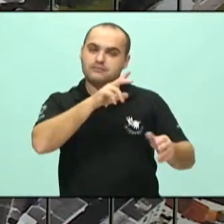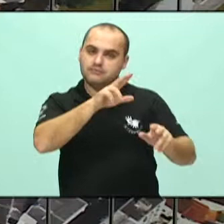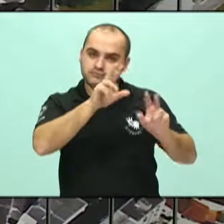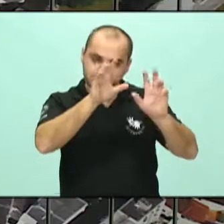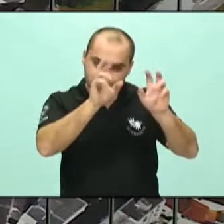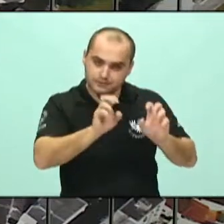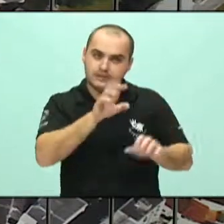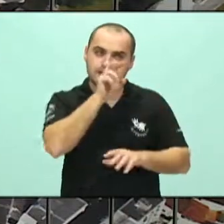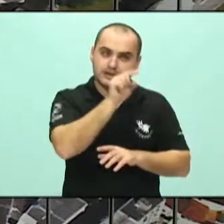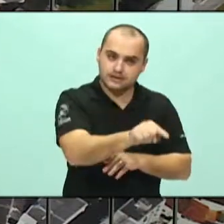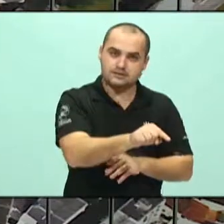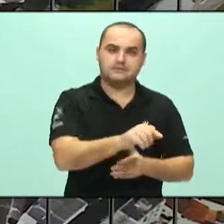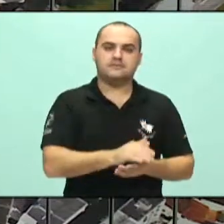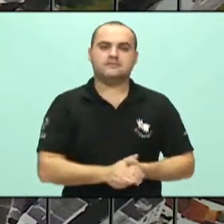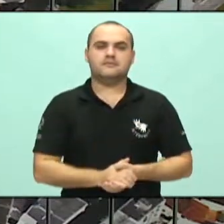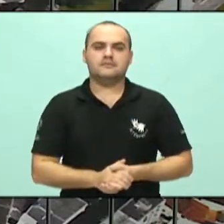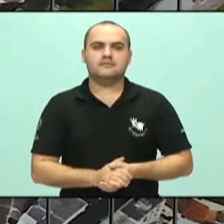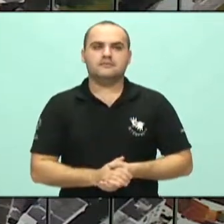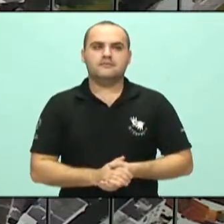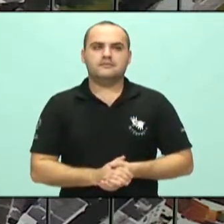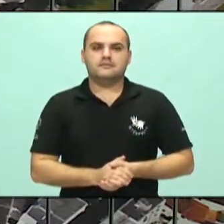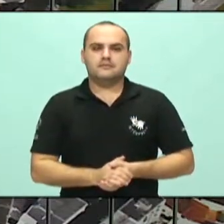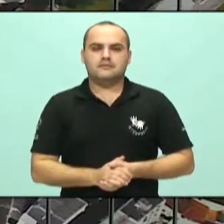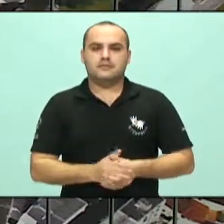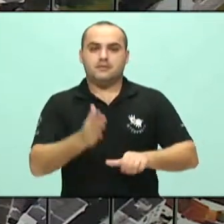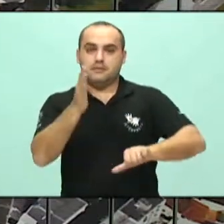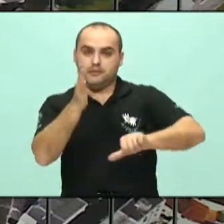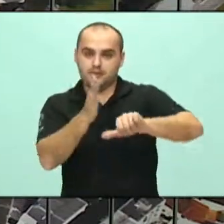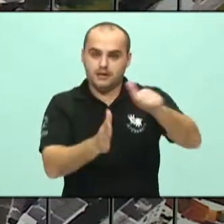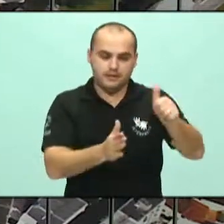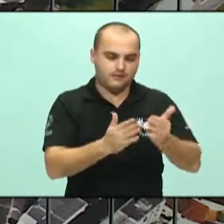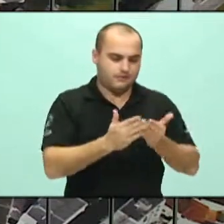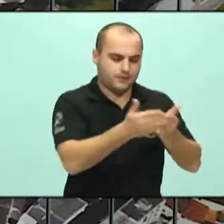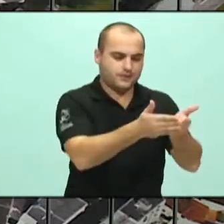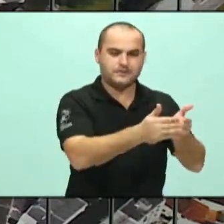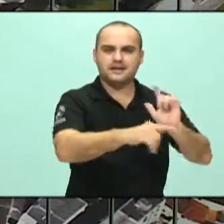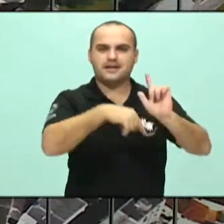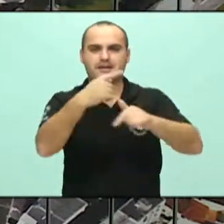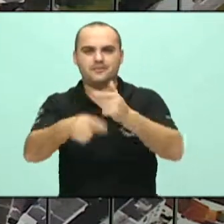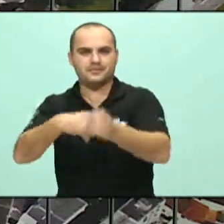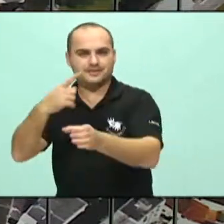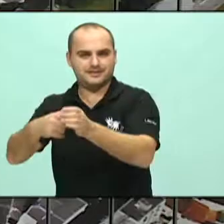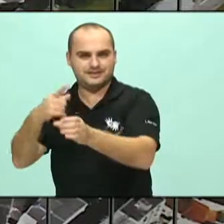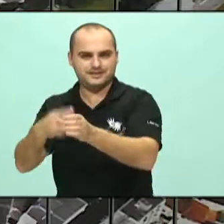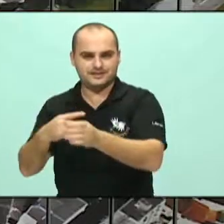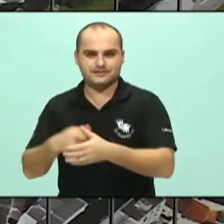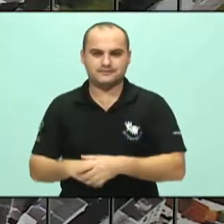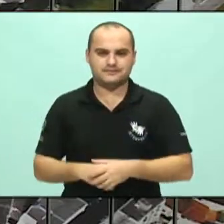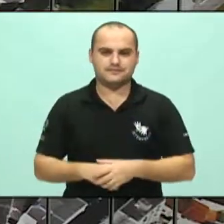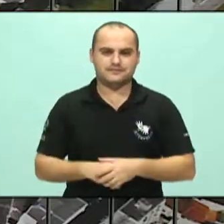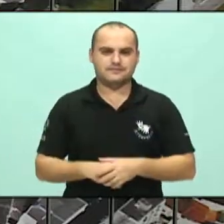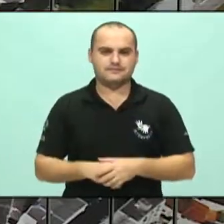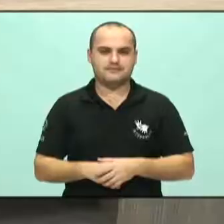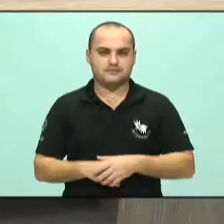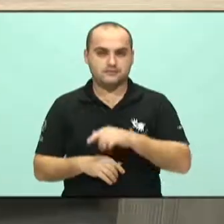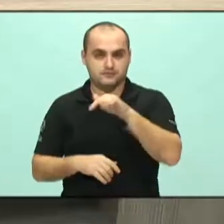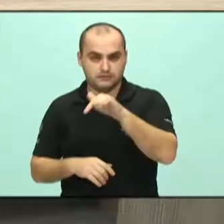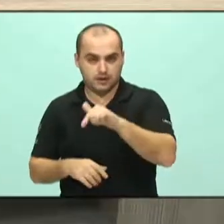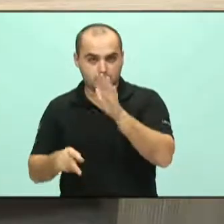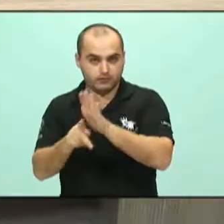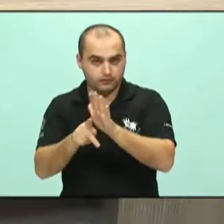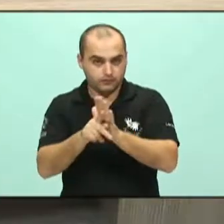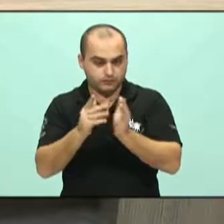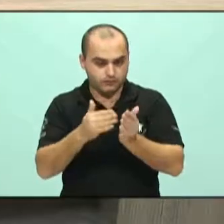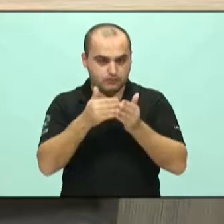O porto precedeu a cidade. Primeiro o porto, depois a cidade. Porque a cidade nasceu ao redor da igreja e do